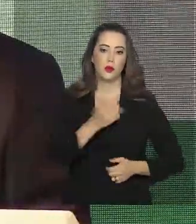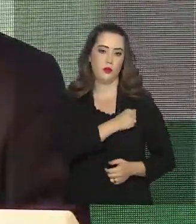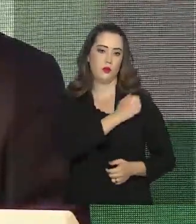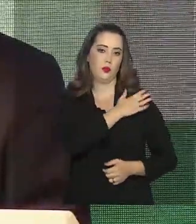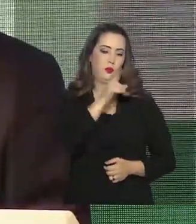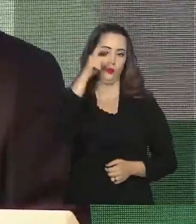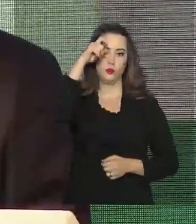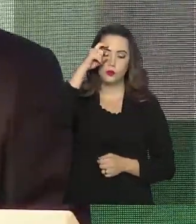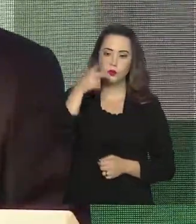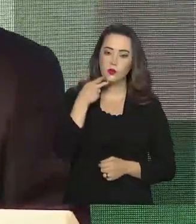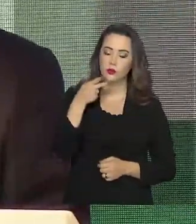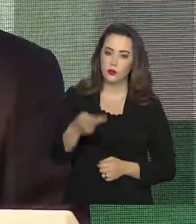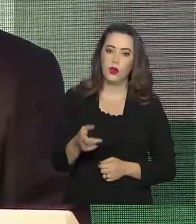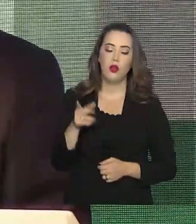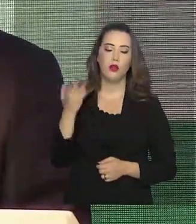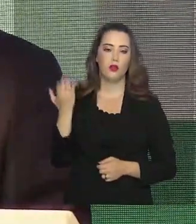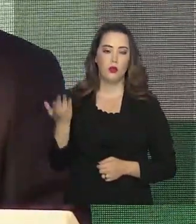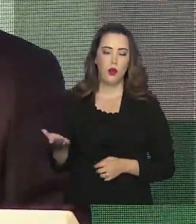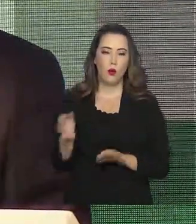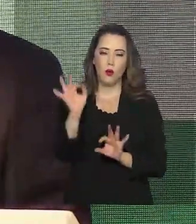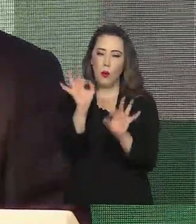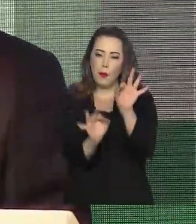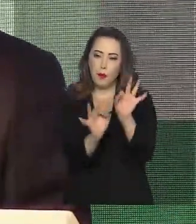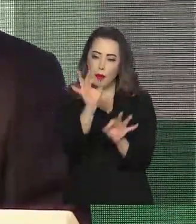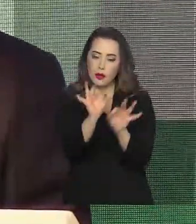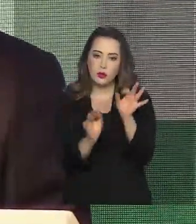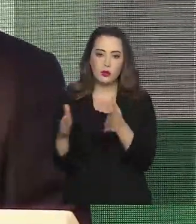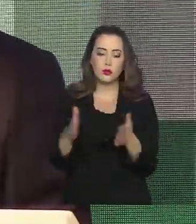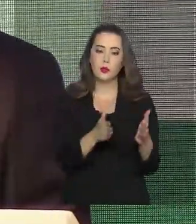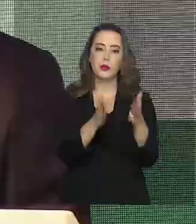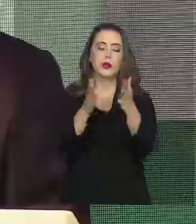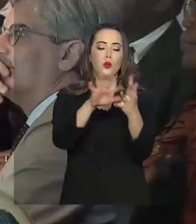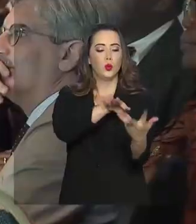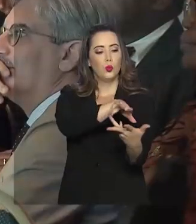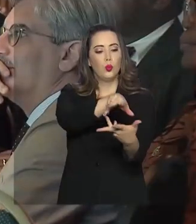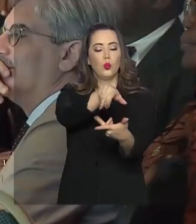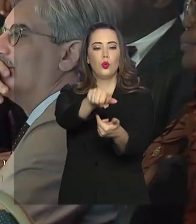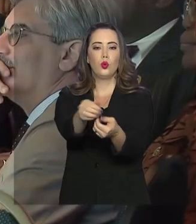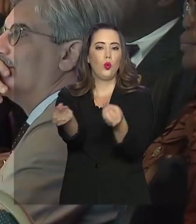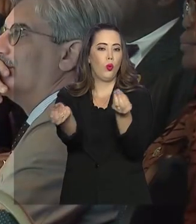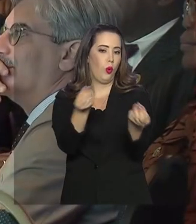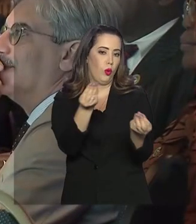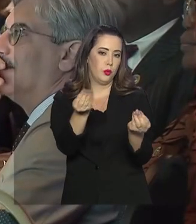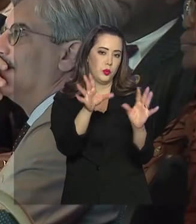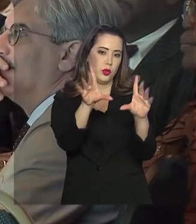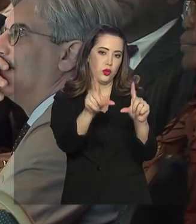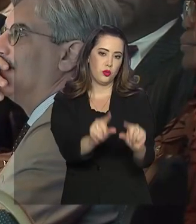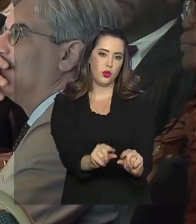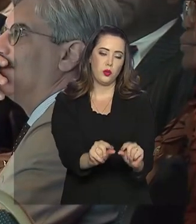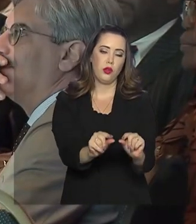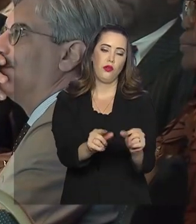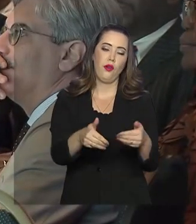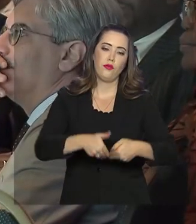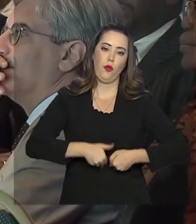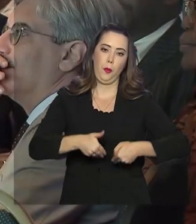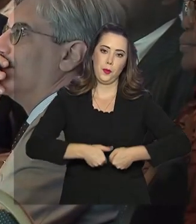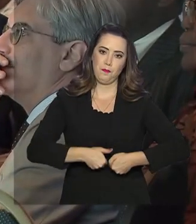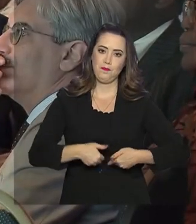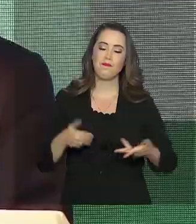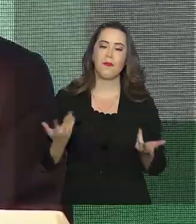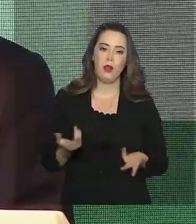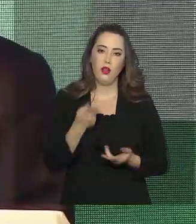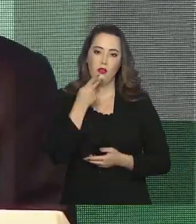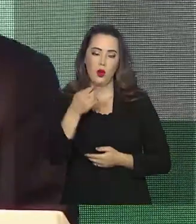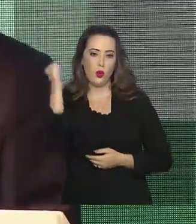da república nilton mourão traçou um panorama sobre o cenário mundial mas destacou que o brasil e países africanos